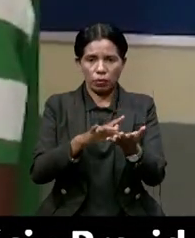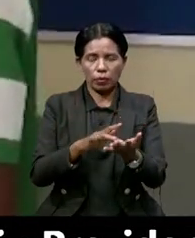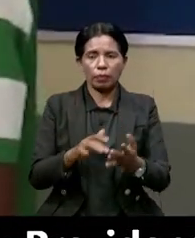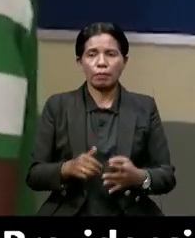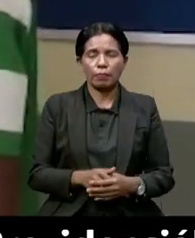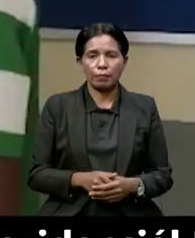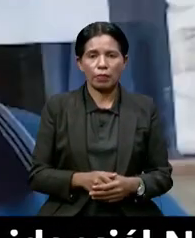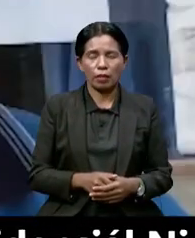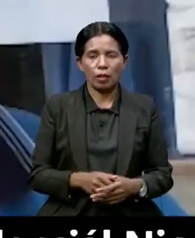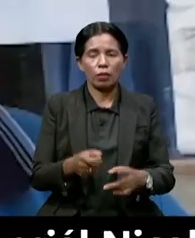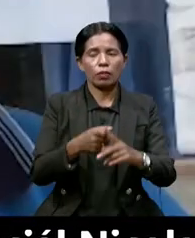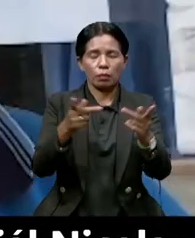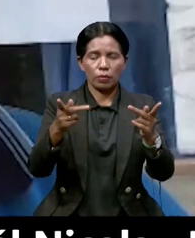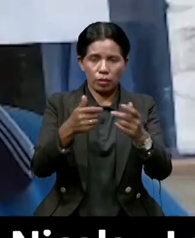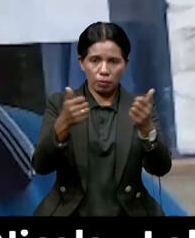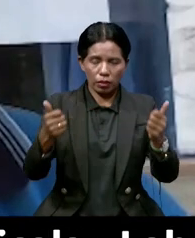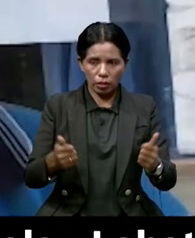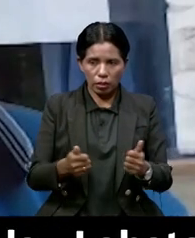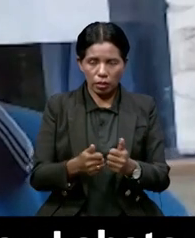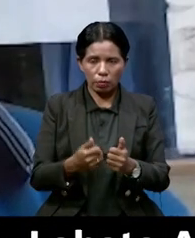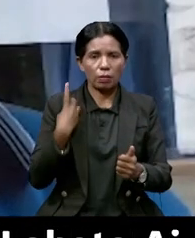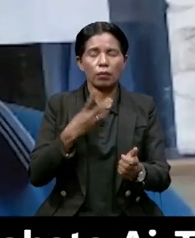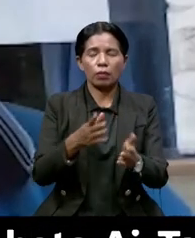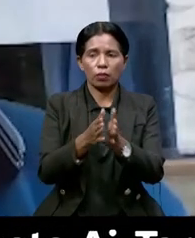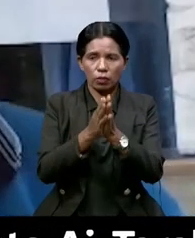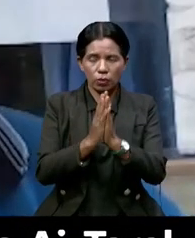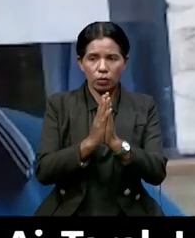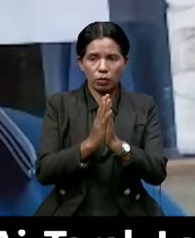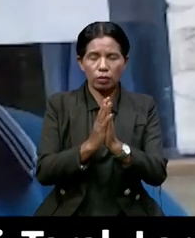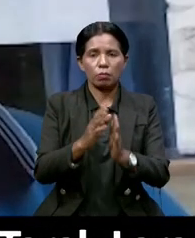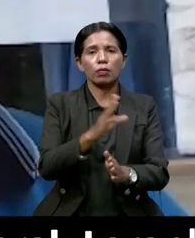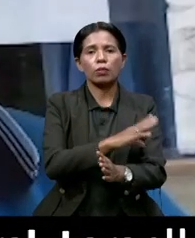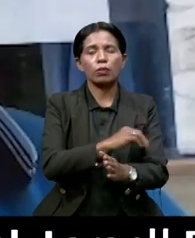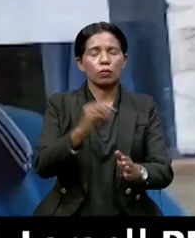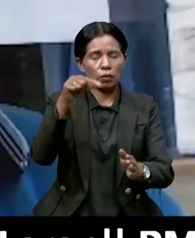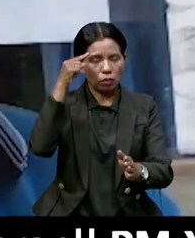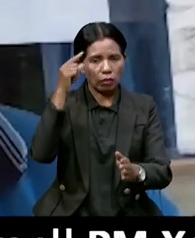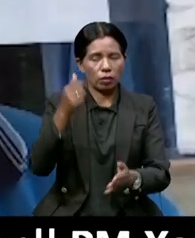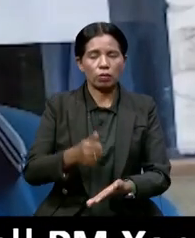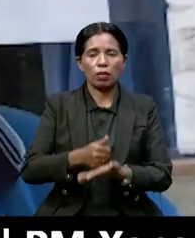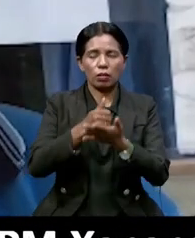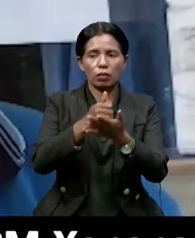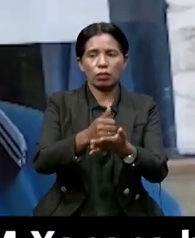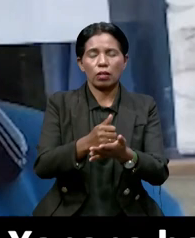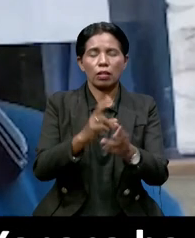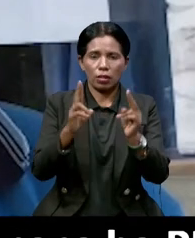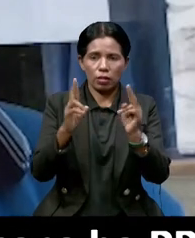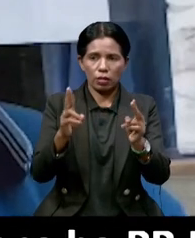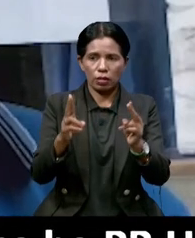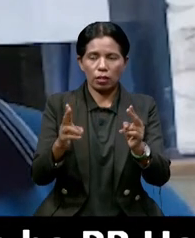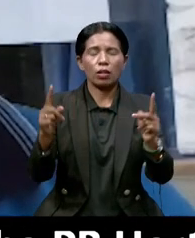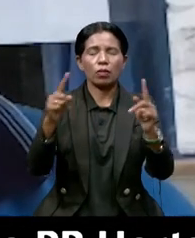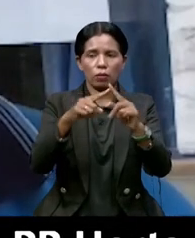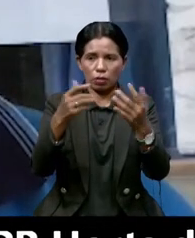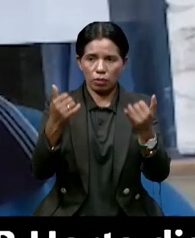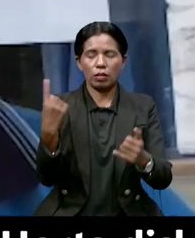Posto Administrativo, podemos para ele na Saúde, o Sihari Tia Ele maka atau orang orang